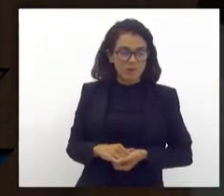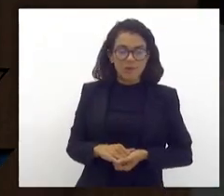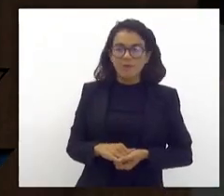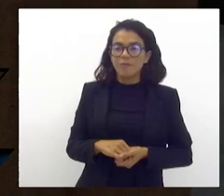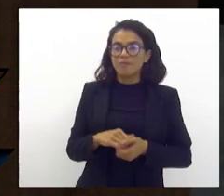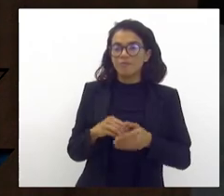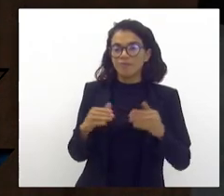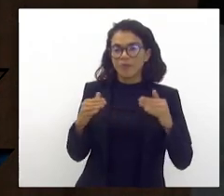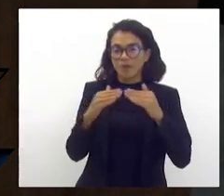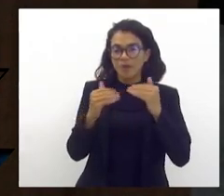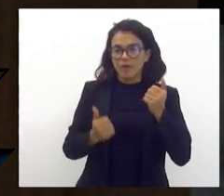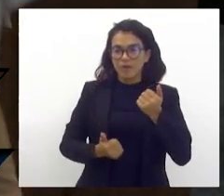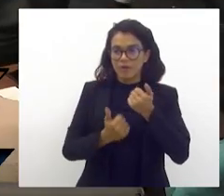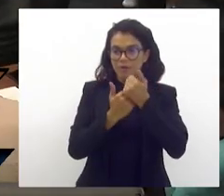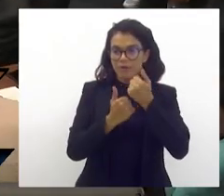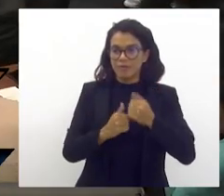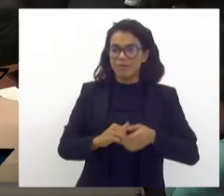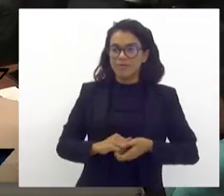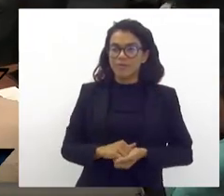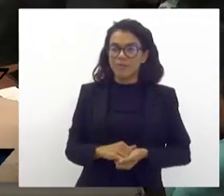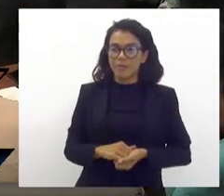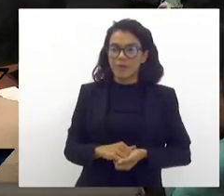Favorável, presidente.